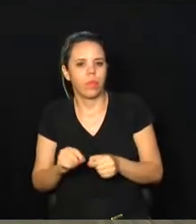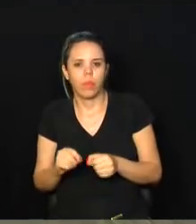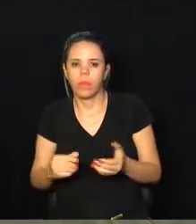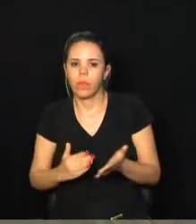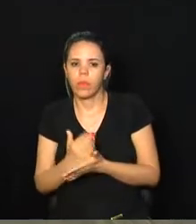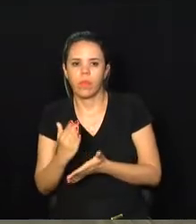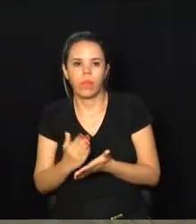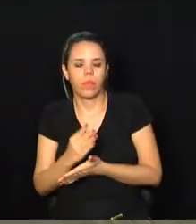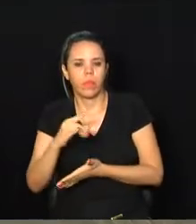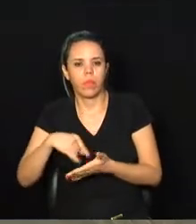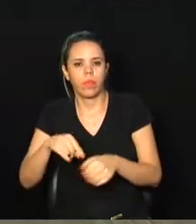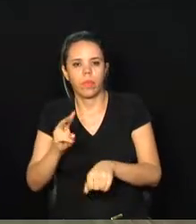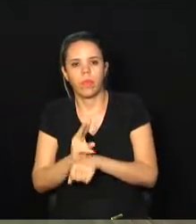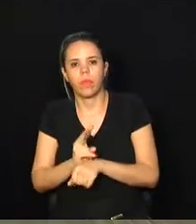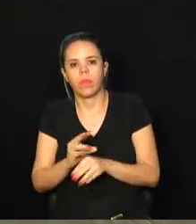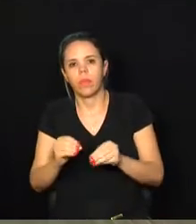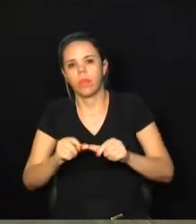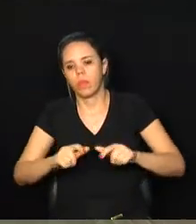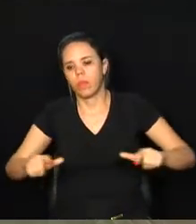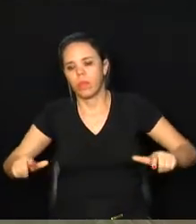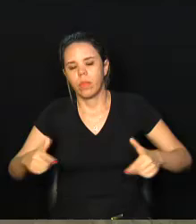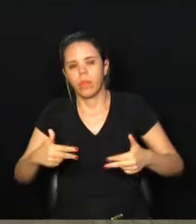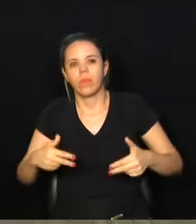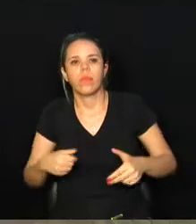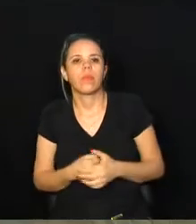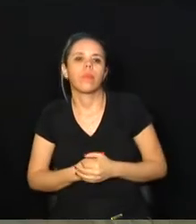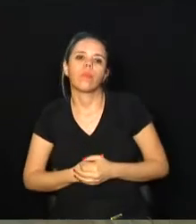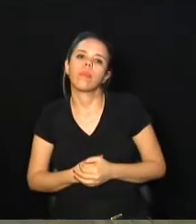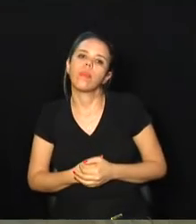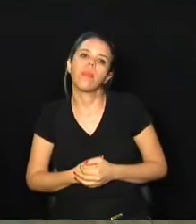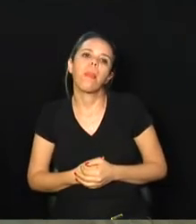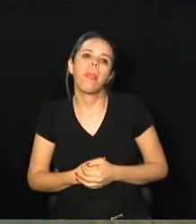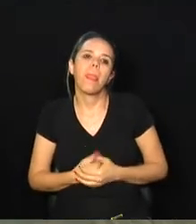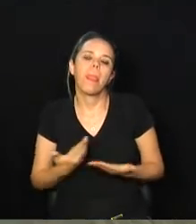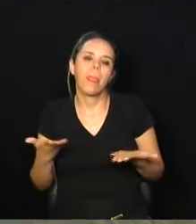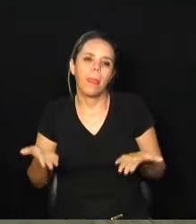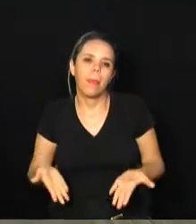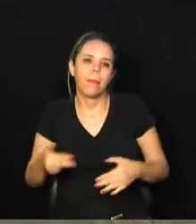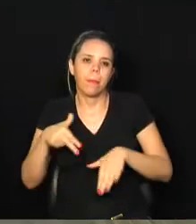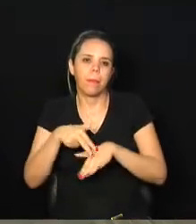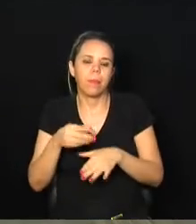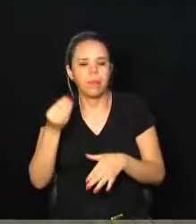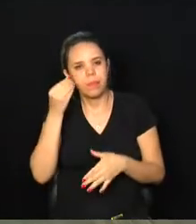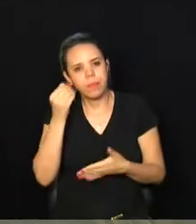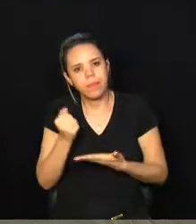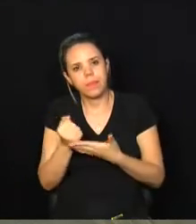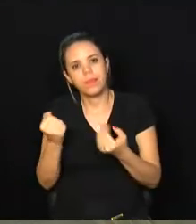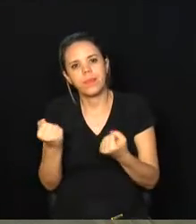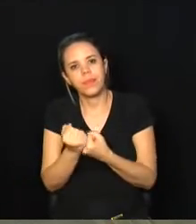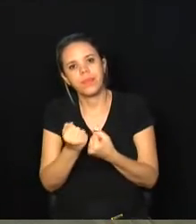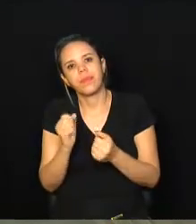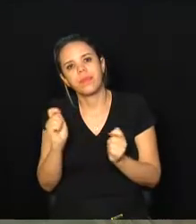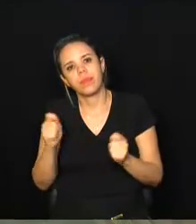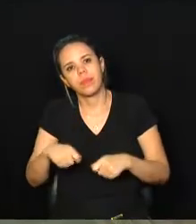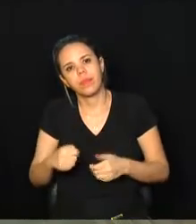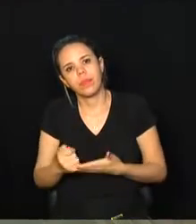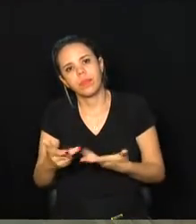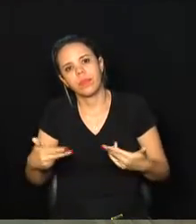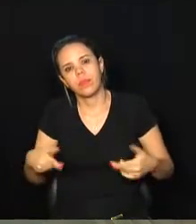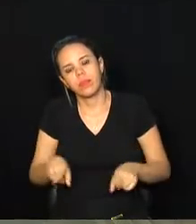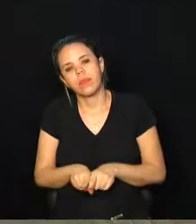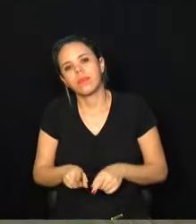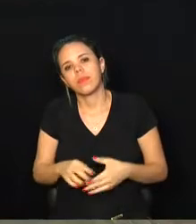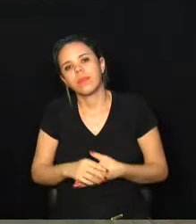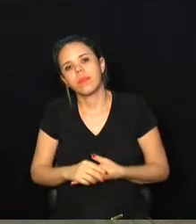aprovação e está cuidando de terraplenagem e uma série de coisas. Então, eu estou aqui para tentar poder, se puder, contribuir com alguma